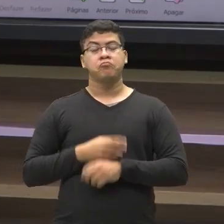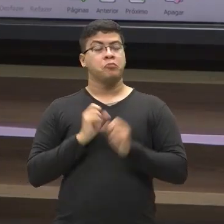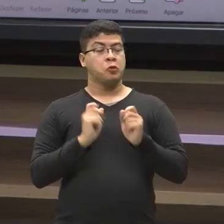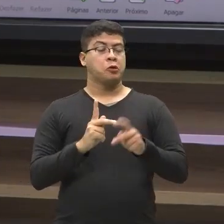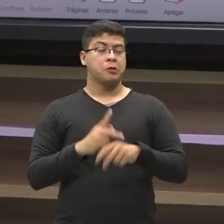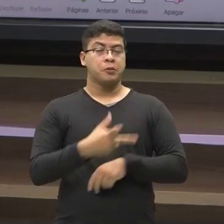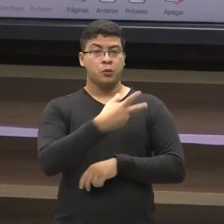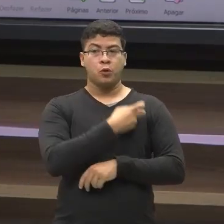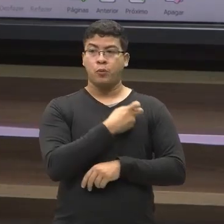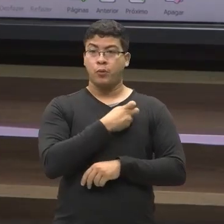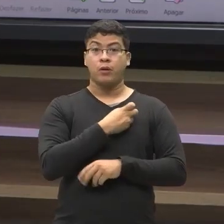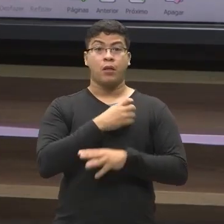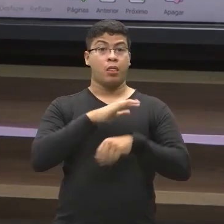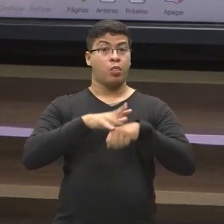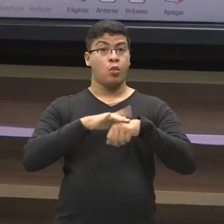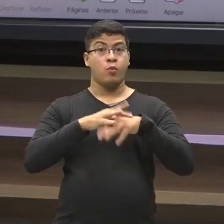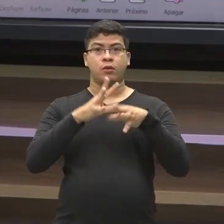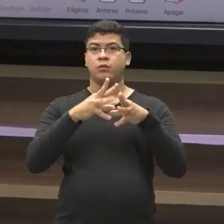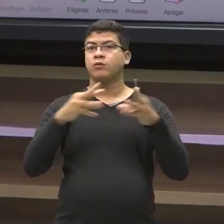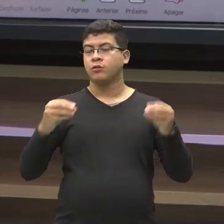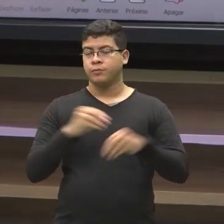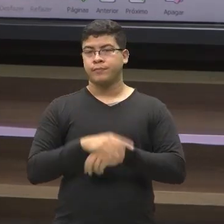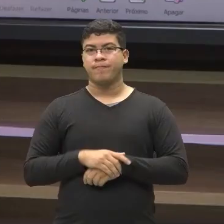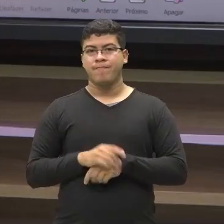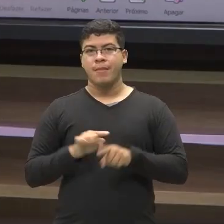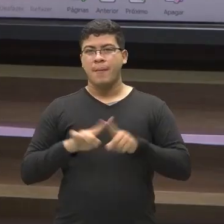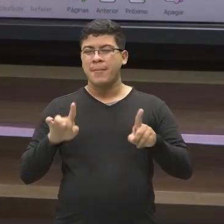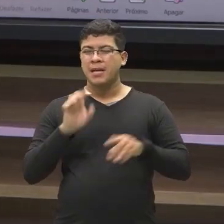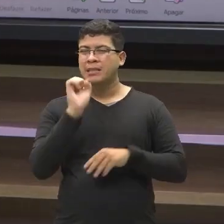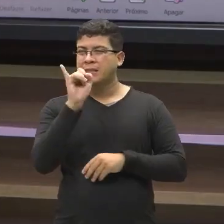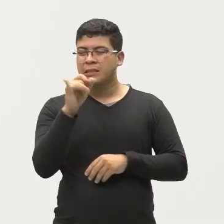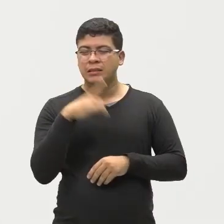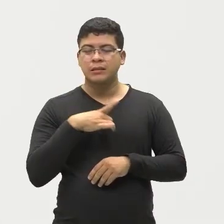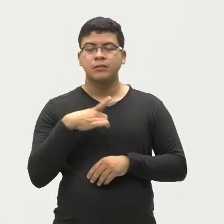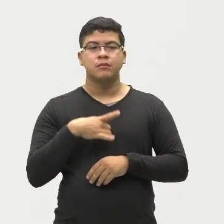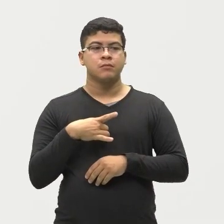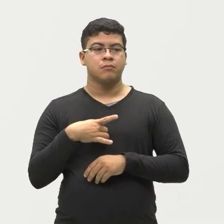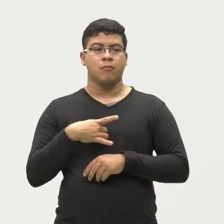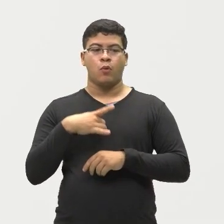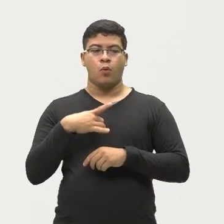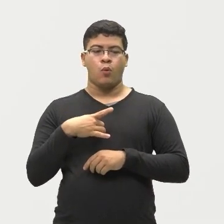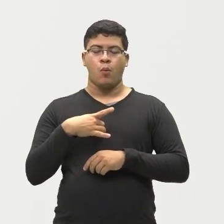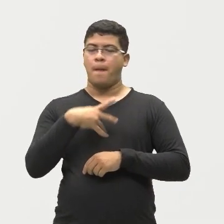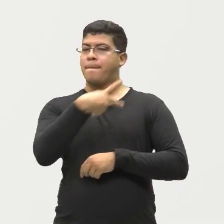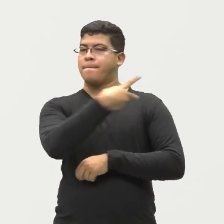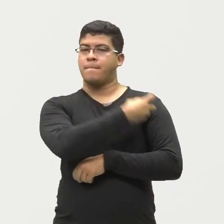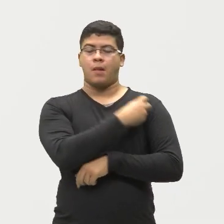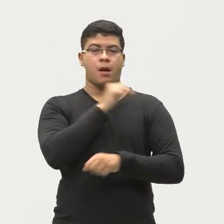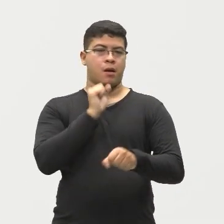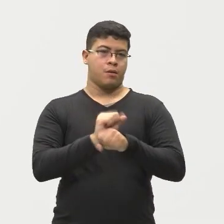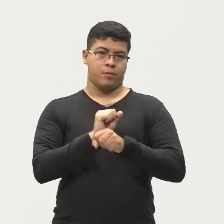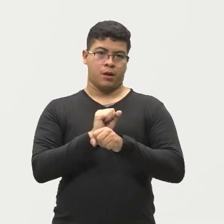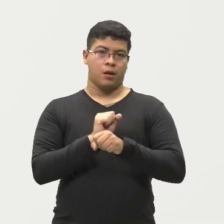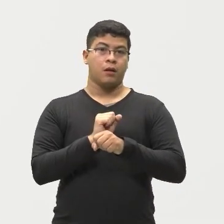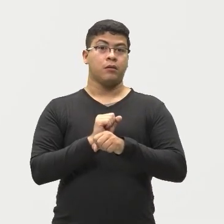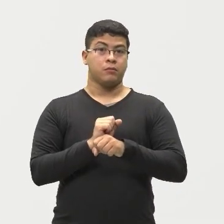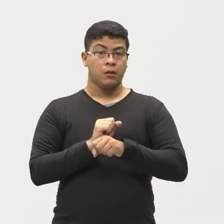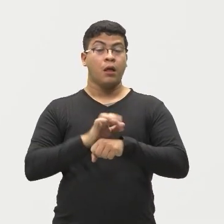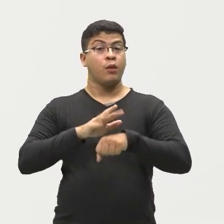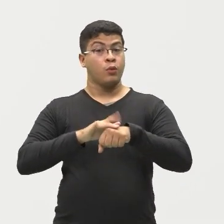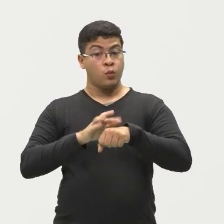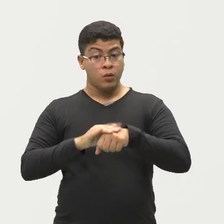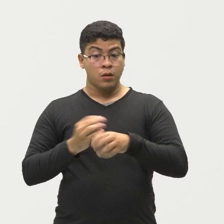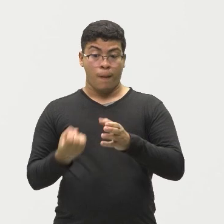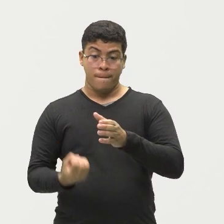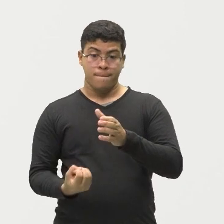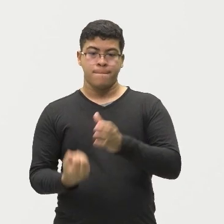acontece? Ela volta a aparecer, tá? Então vamos observar aqui o caso do sarampo no Brasil. Após os últimos casos